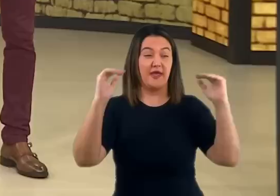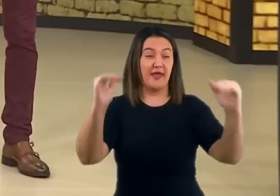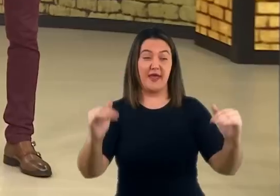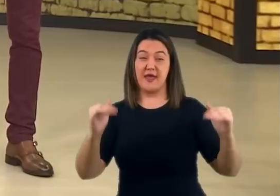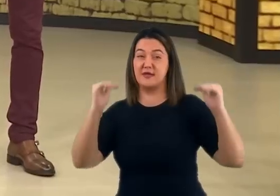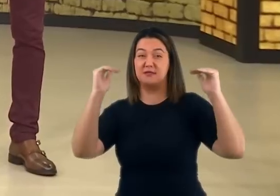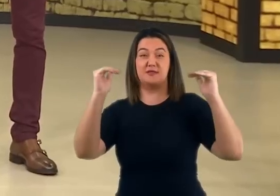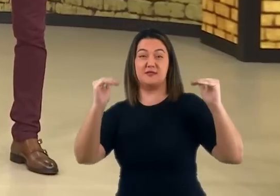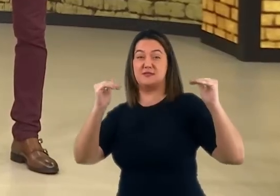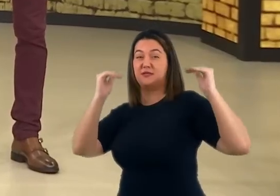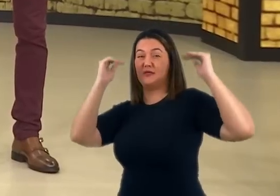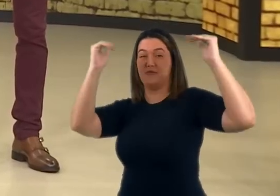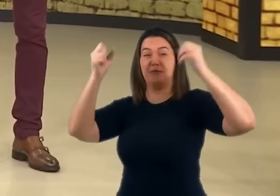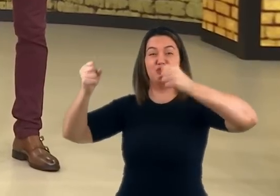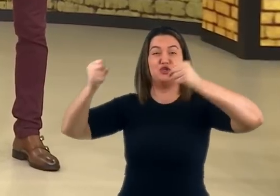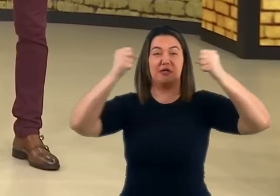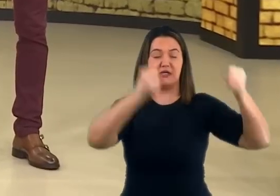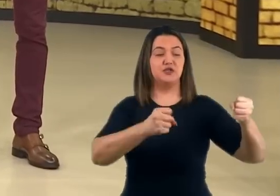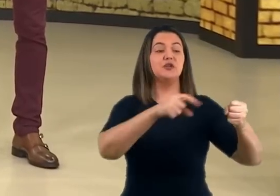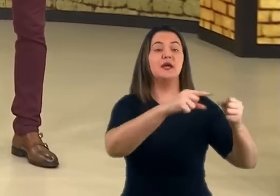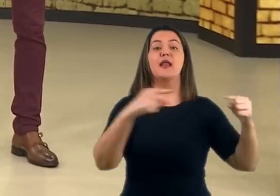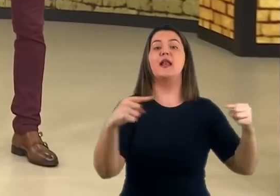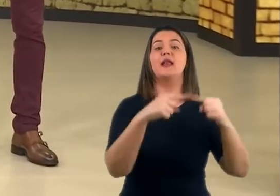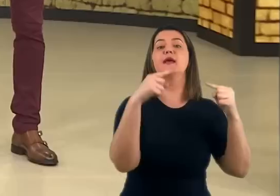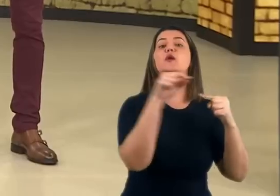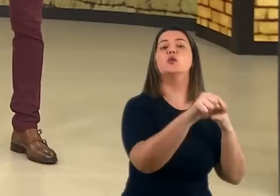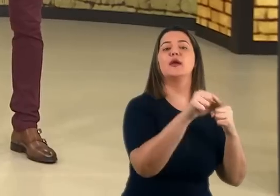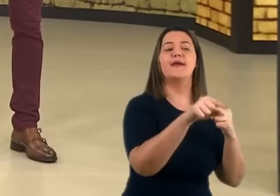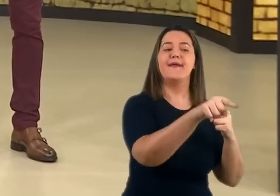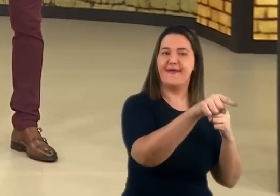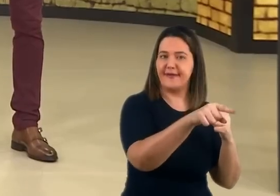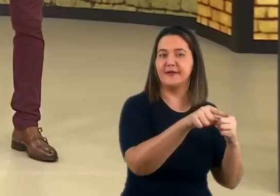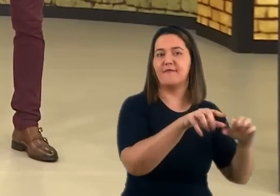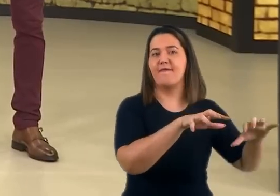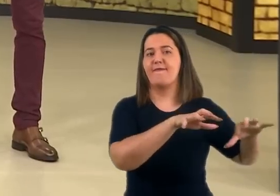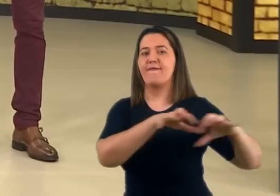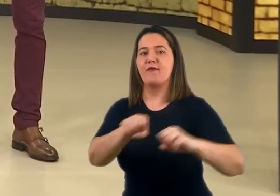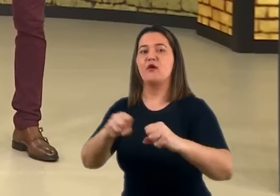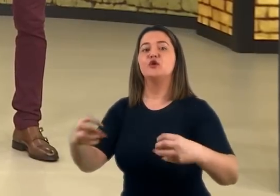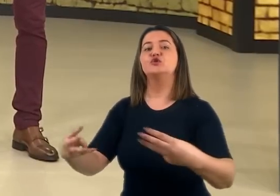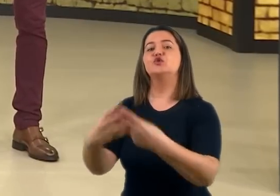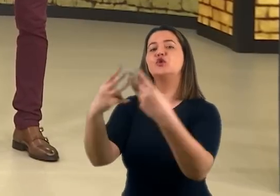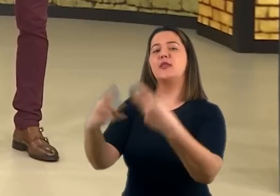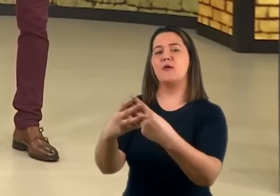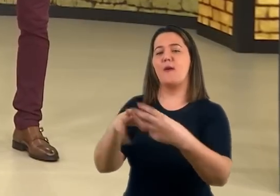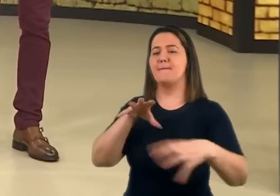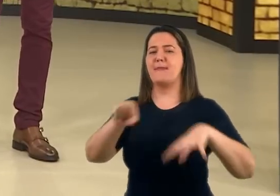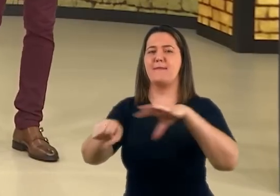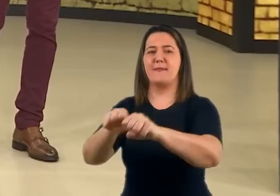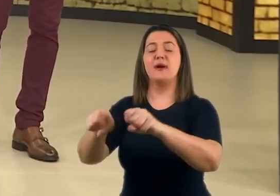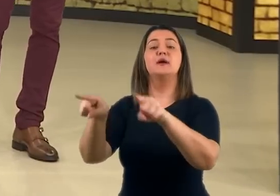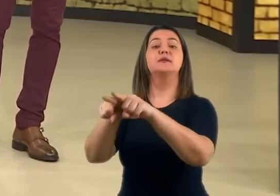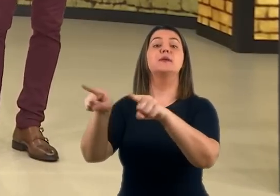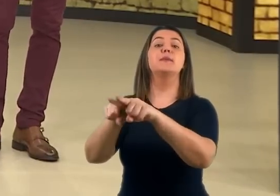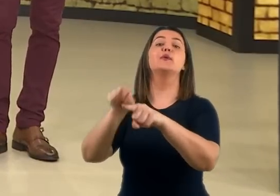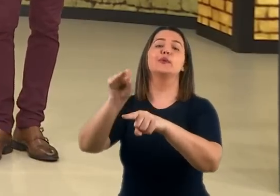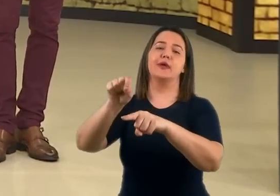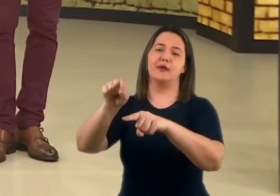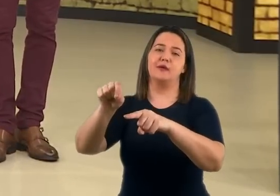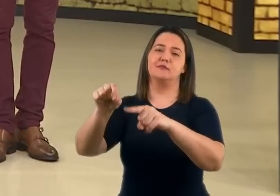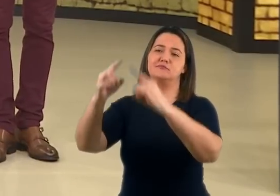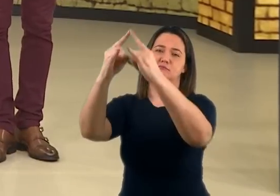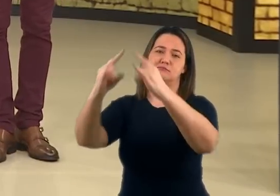o ataque que ele fez aos judeus e ao Templo de Jerusalém. Porém, isso também não faz sentido. Sabe por quê? É